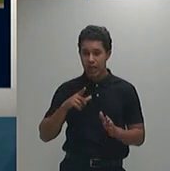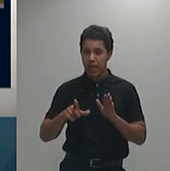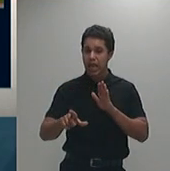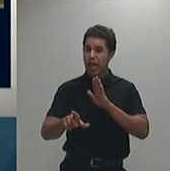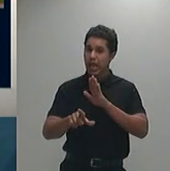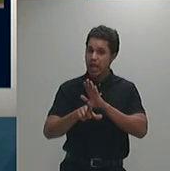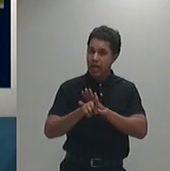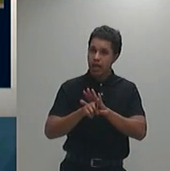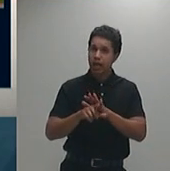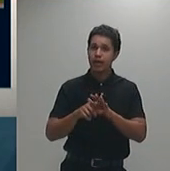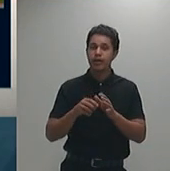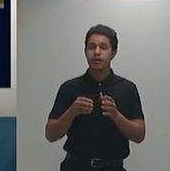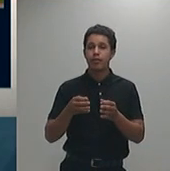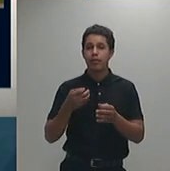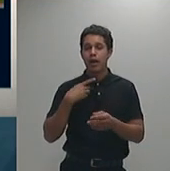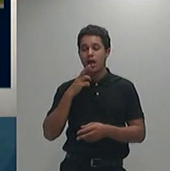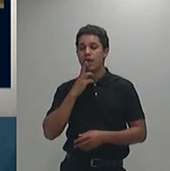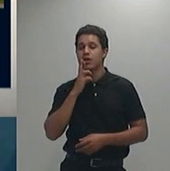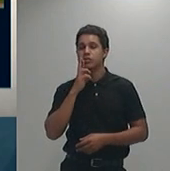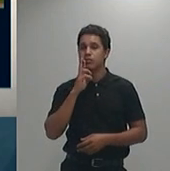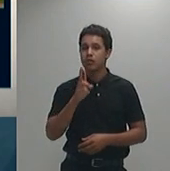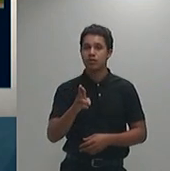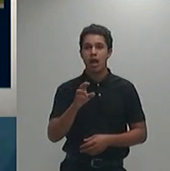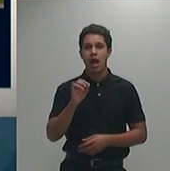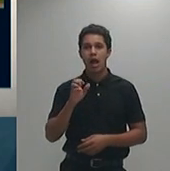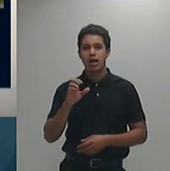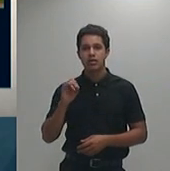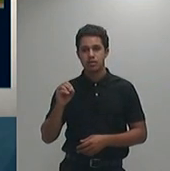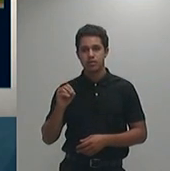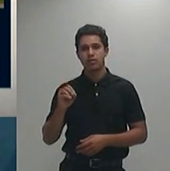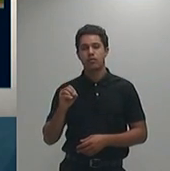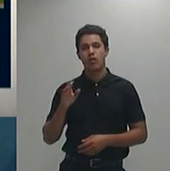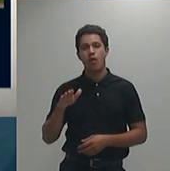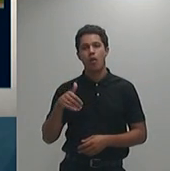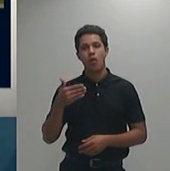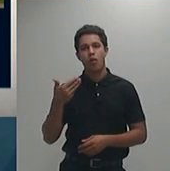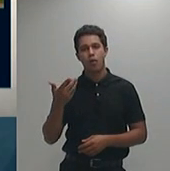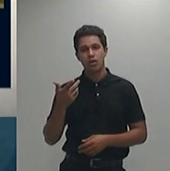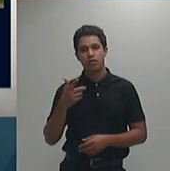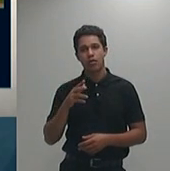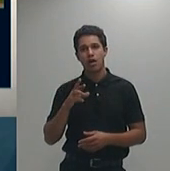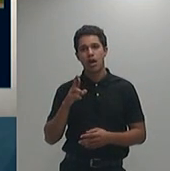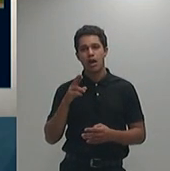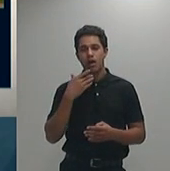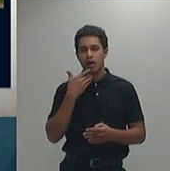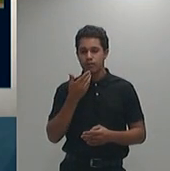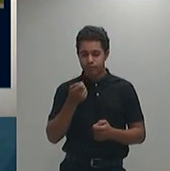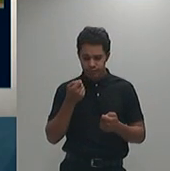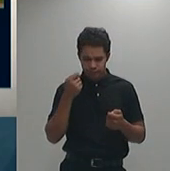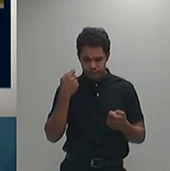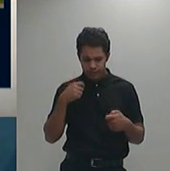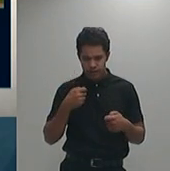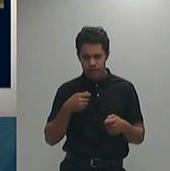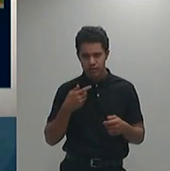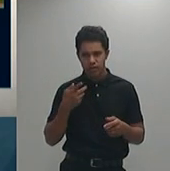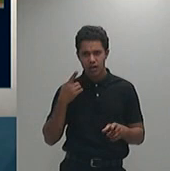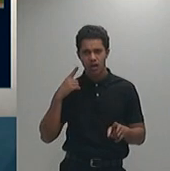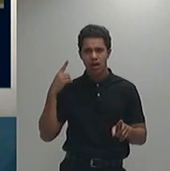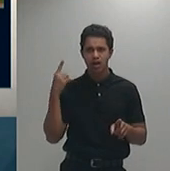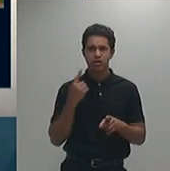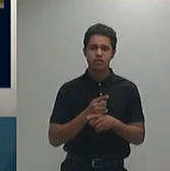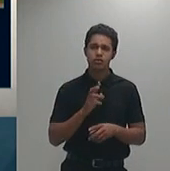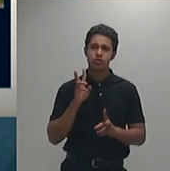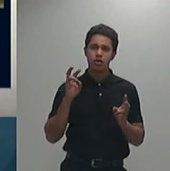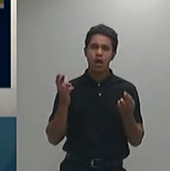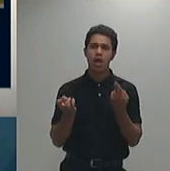para responder à ação rescisória quando a rescisão Pretender atingir apenas a relação